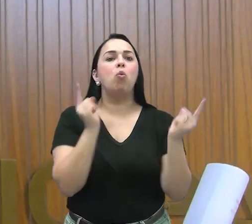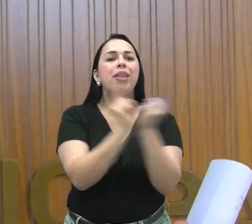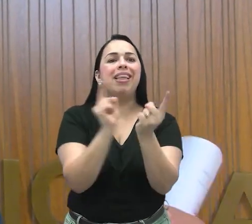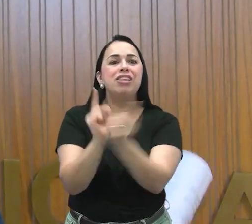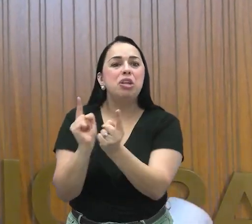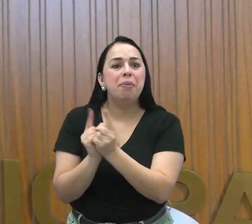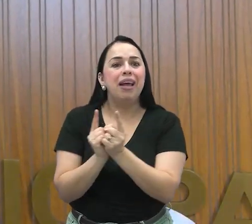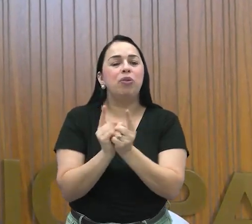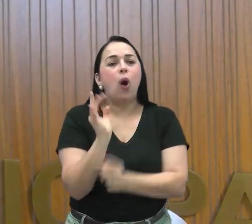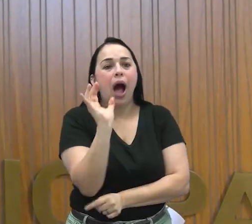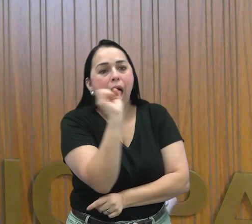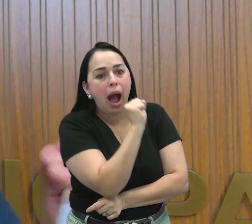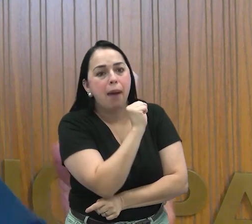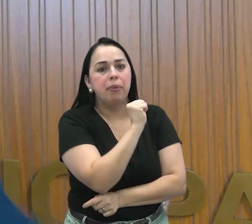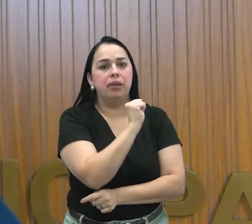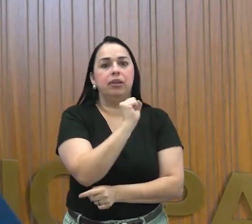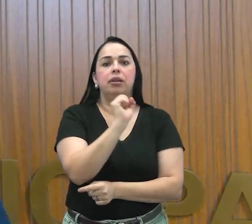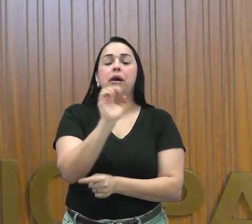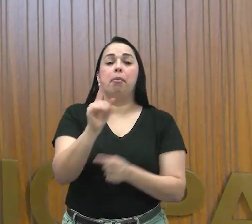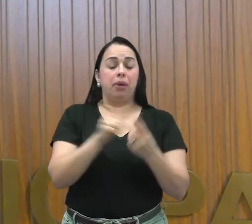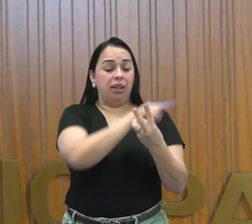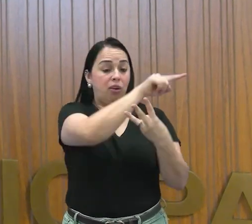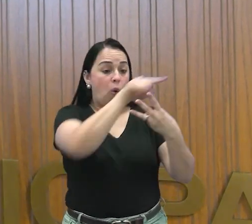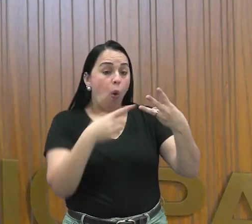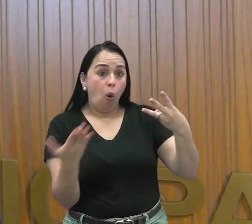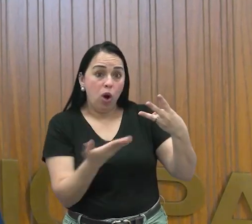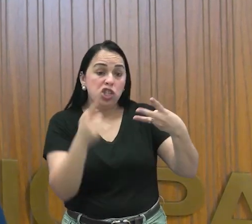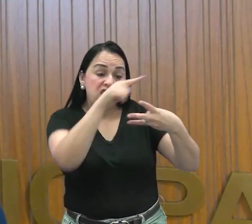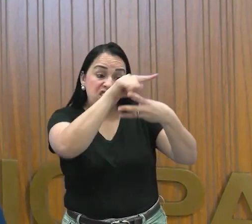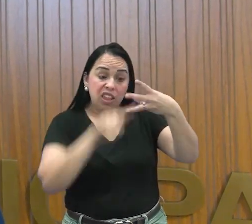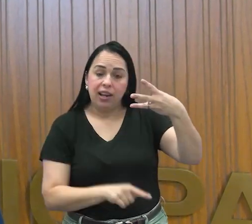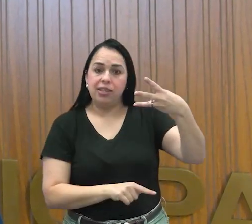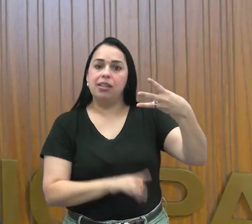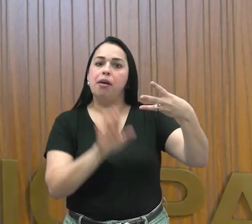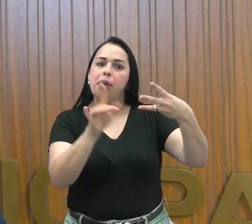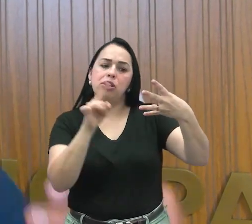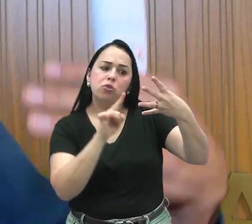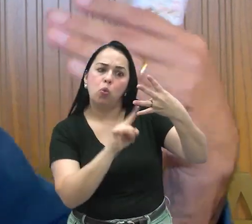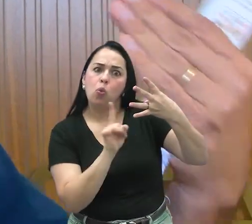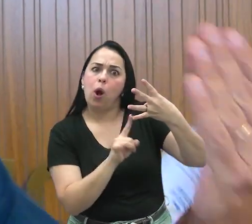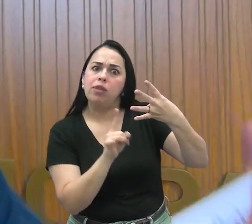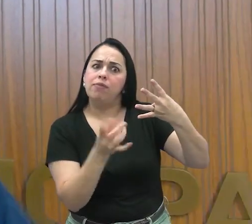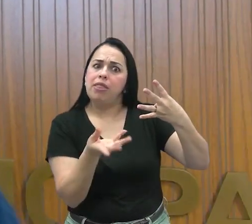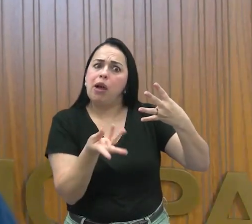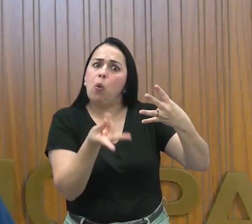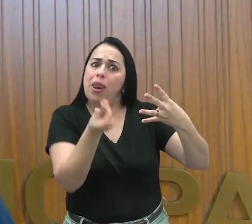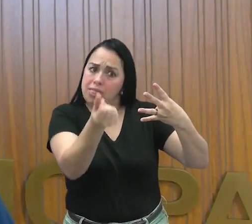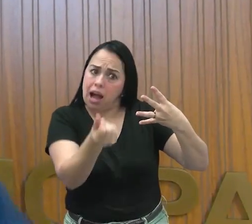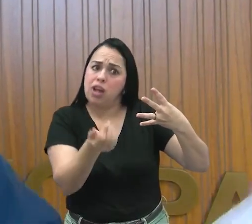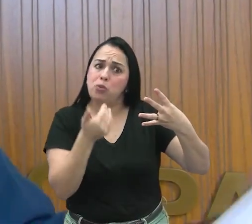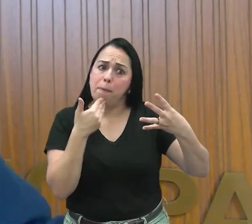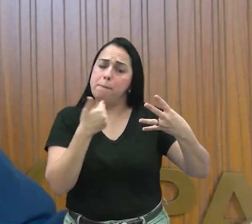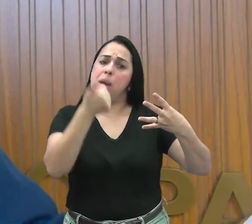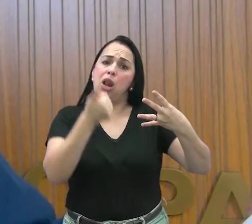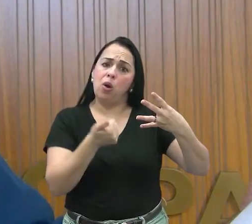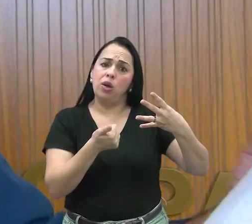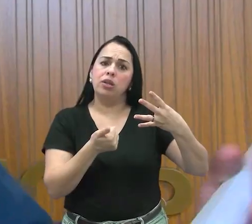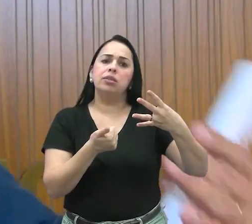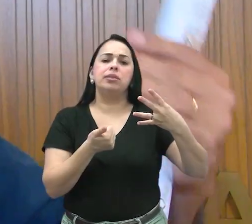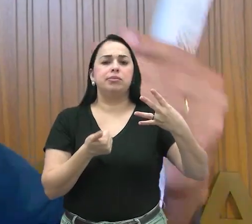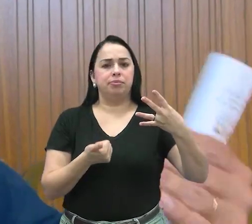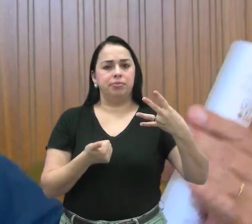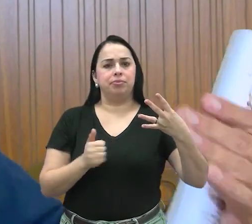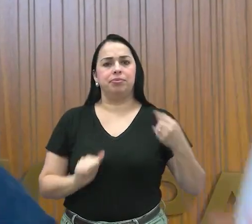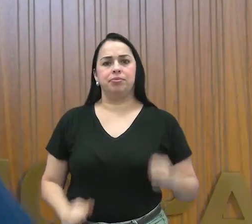de atendimento para cada conselho já existente, a fim de que a qualidade desse atendimento seja maior ainda,